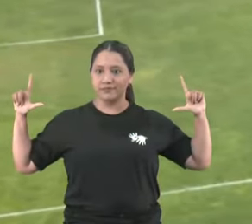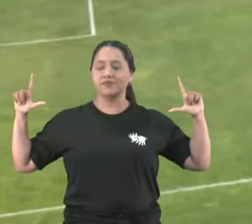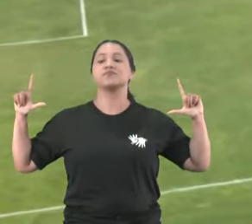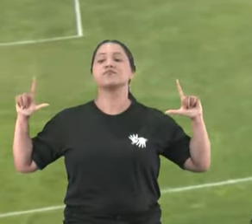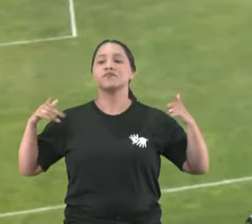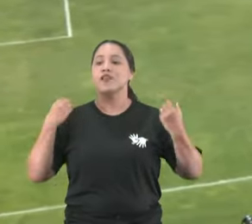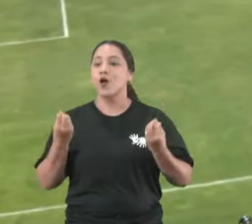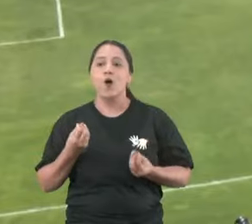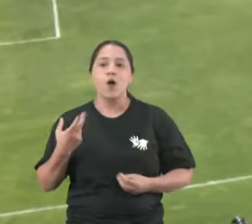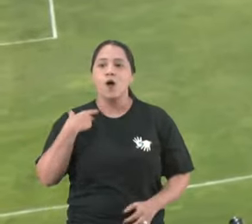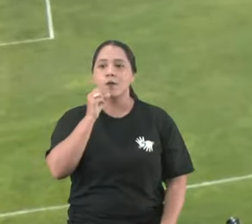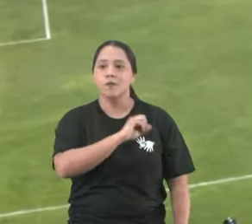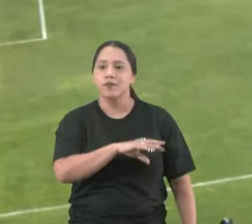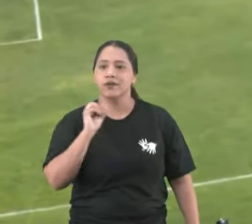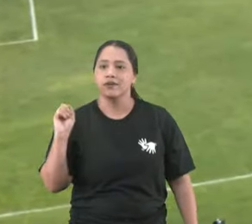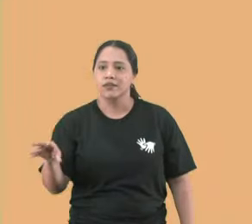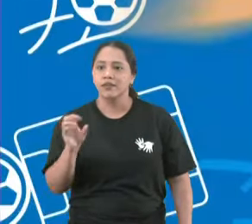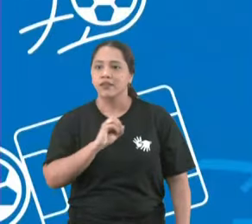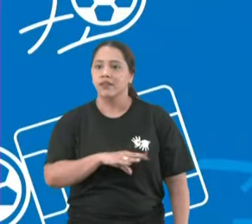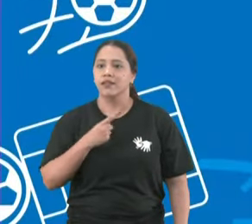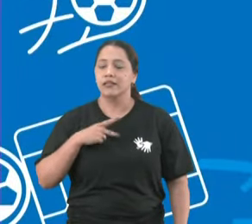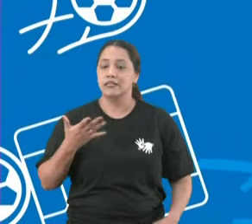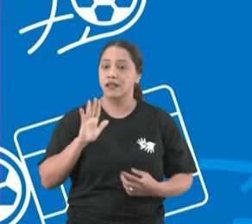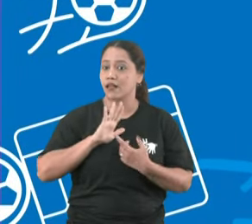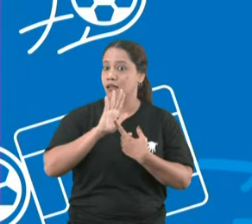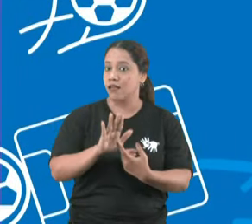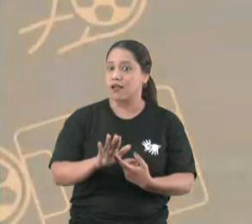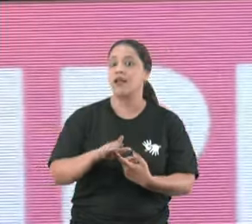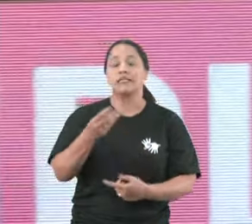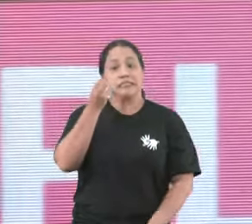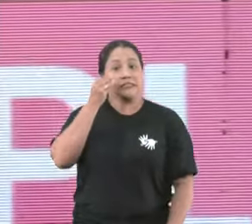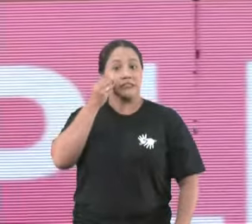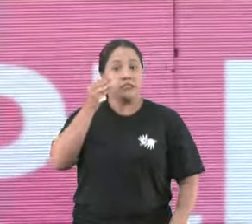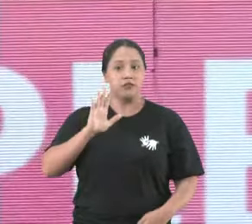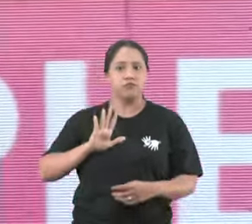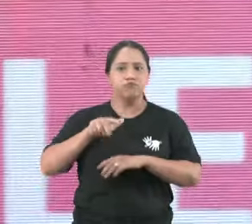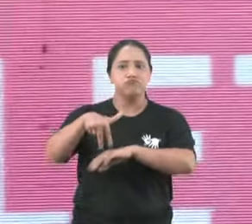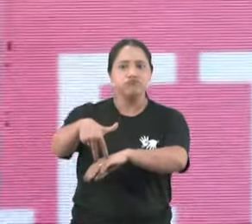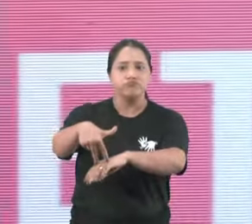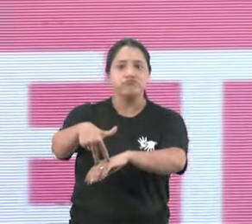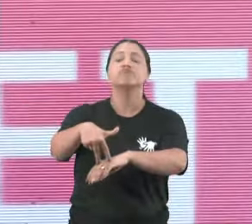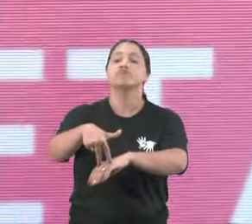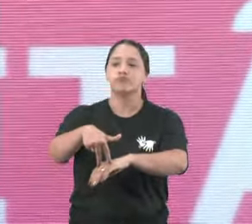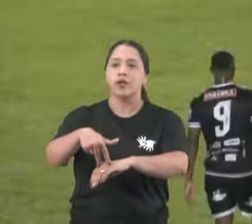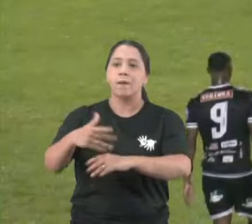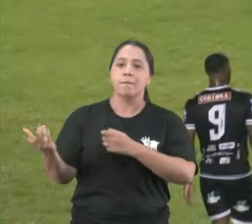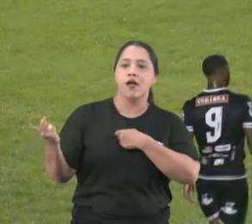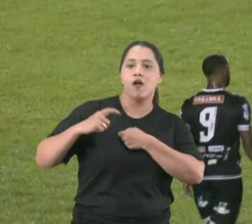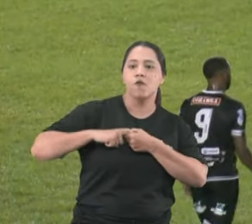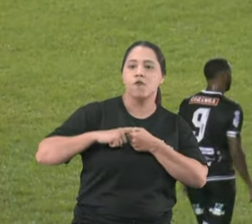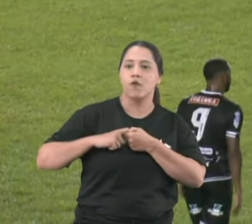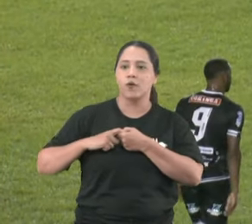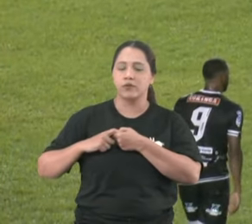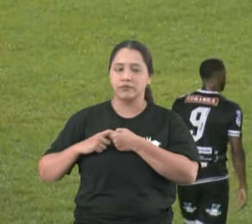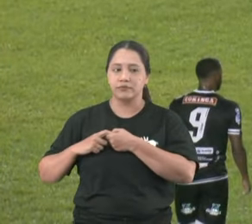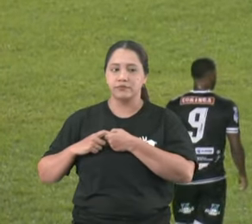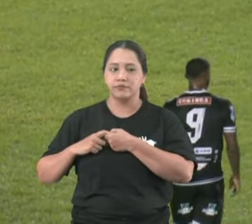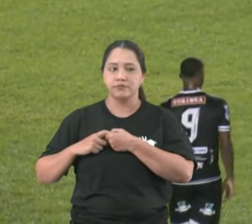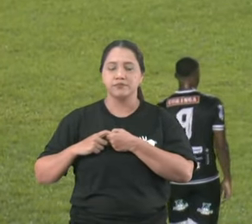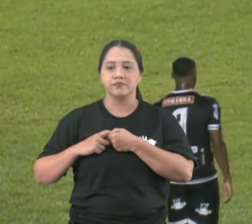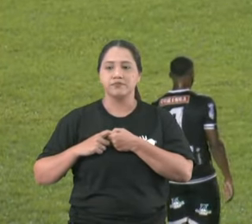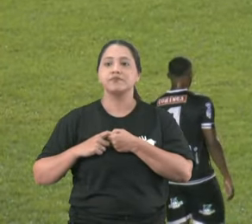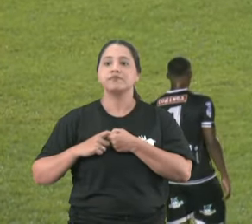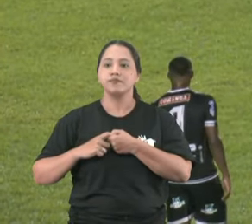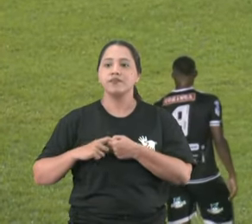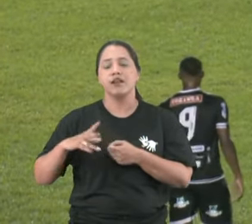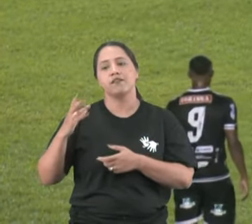como o Formiga deu o passe e se apresenta, ou pelo menos tenta se apresentar para uma devolução, e foi deslocado